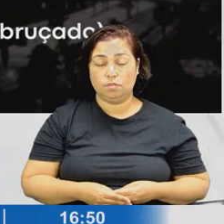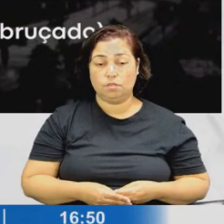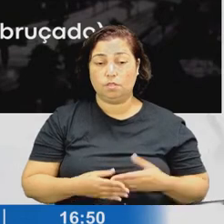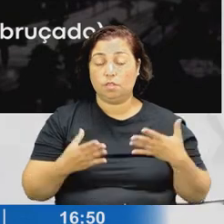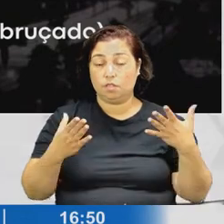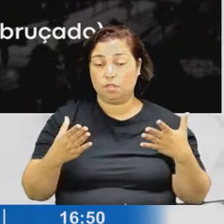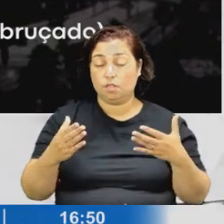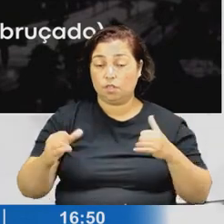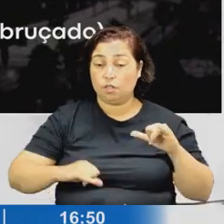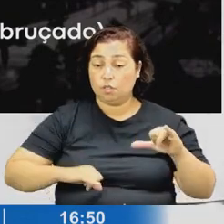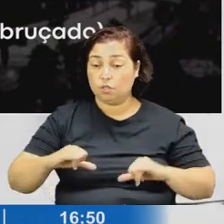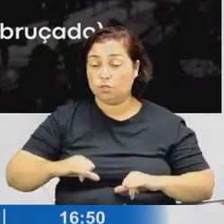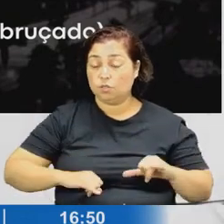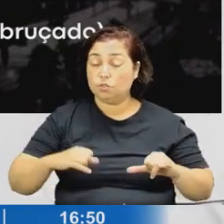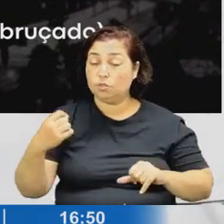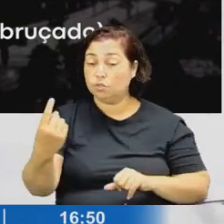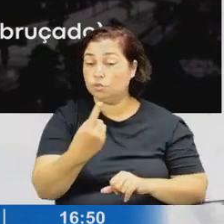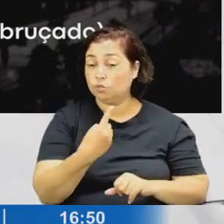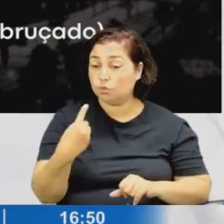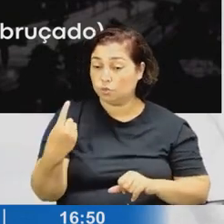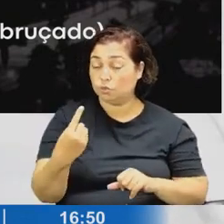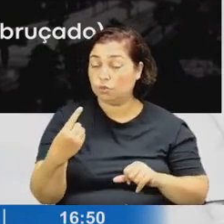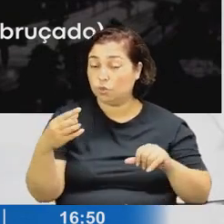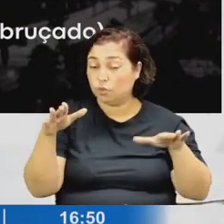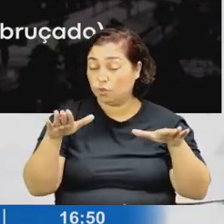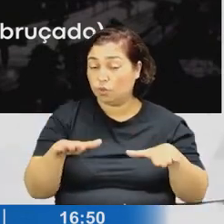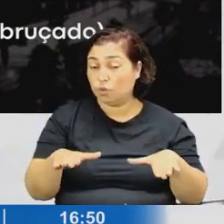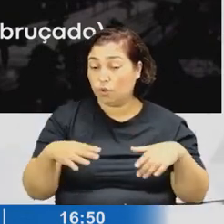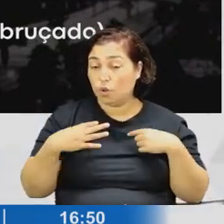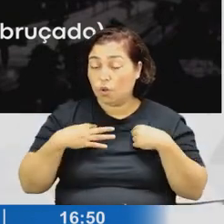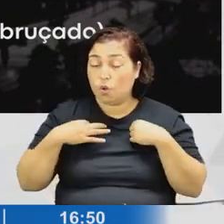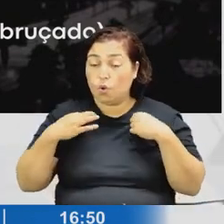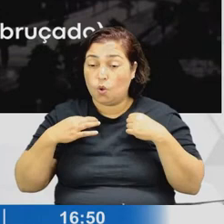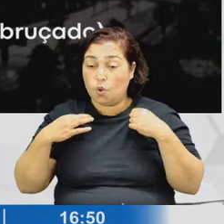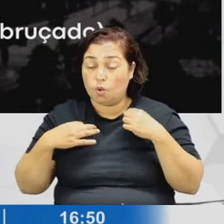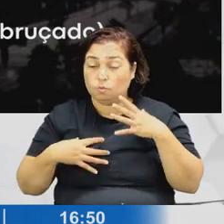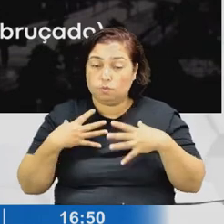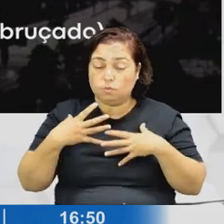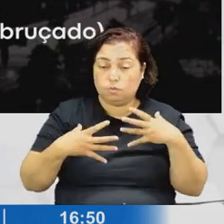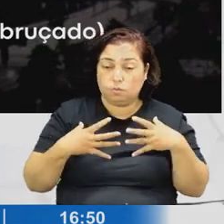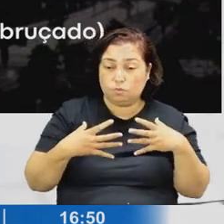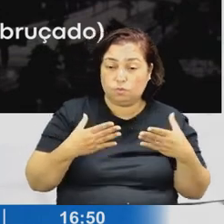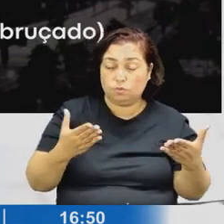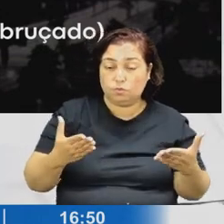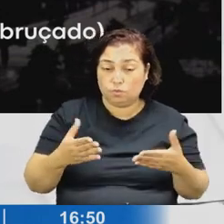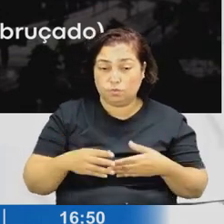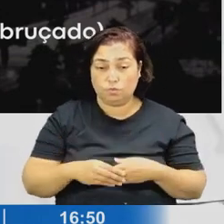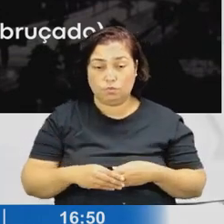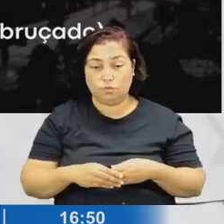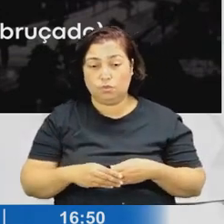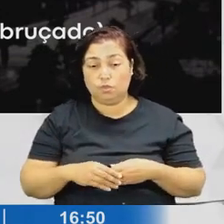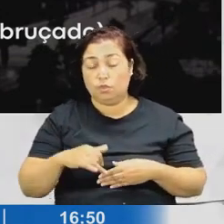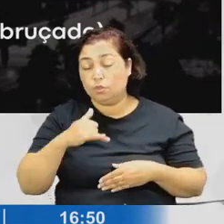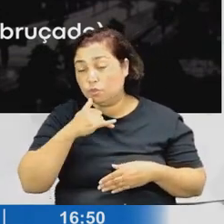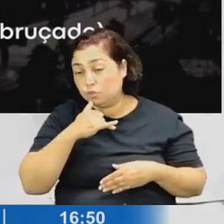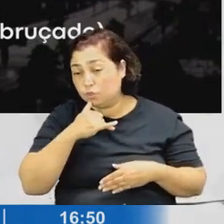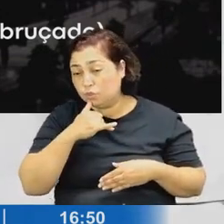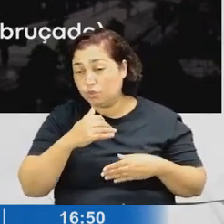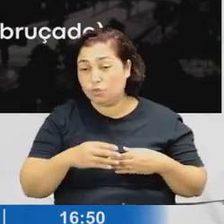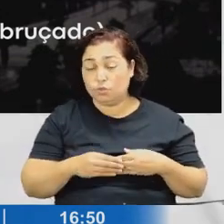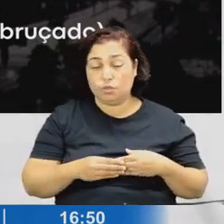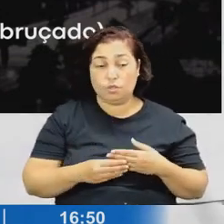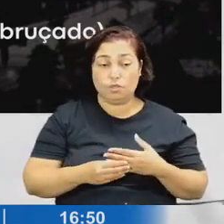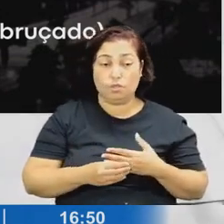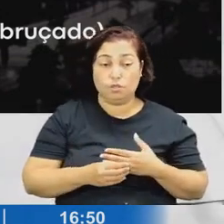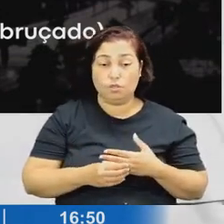sozinho ele se desconstrói abaixado as roupas meio né bagunçada ele debruçada em algum lugar tristeza pessoal